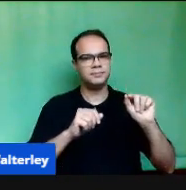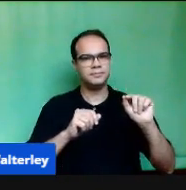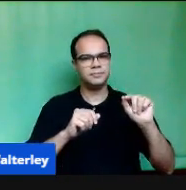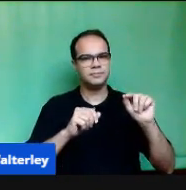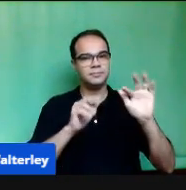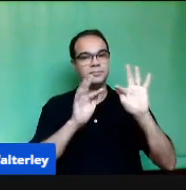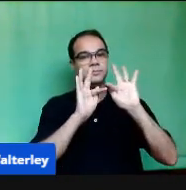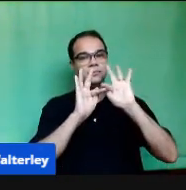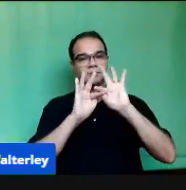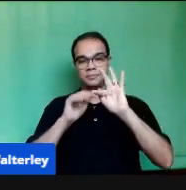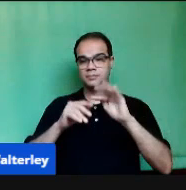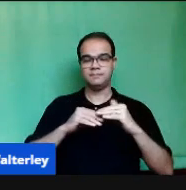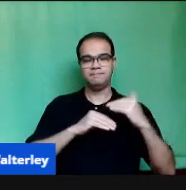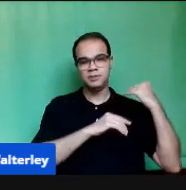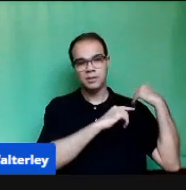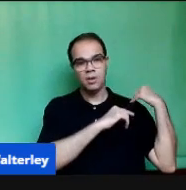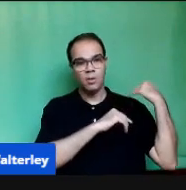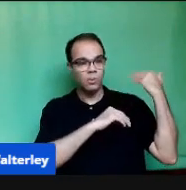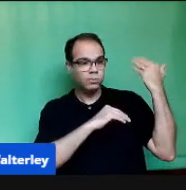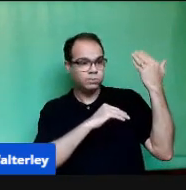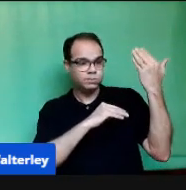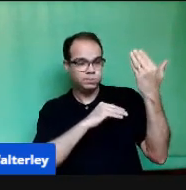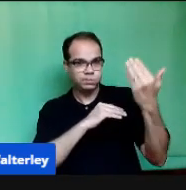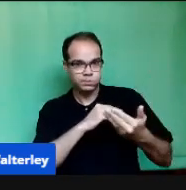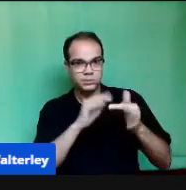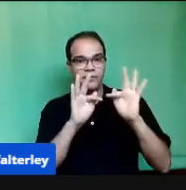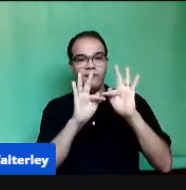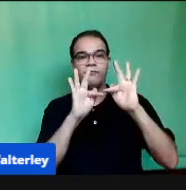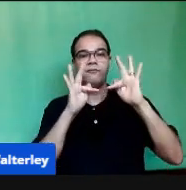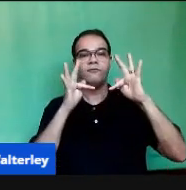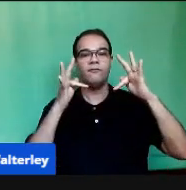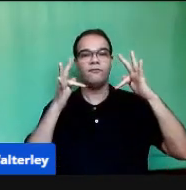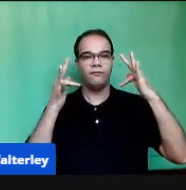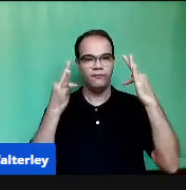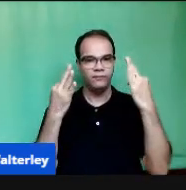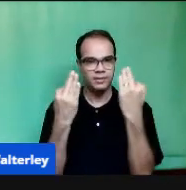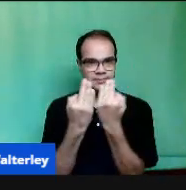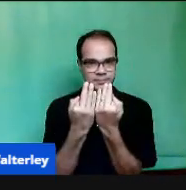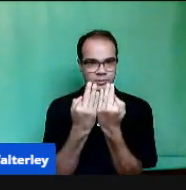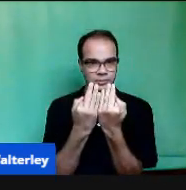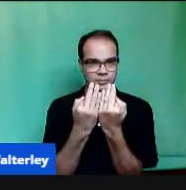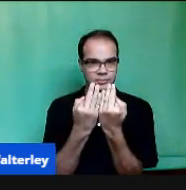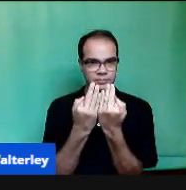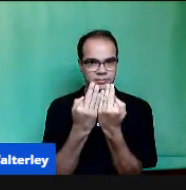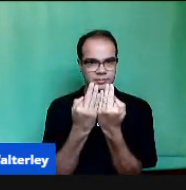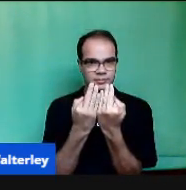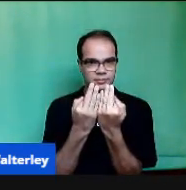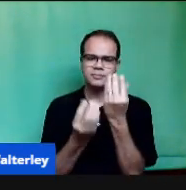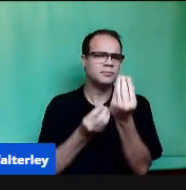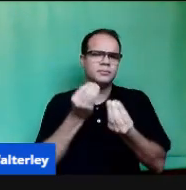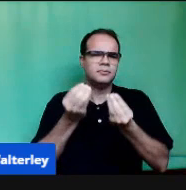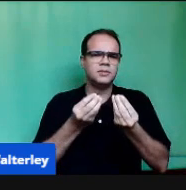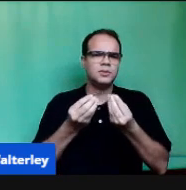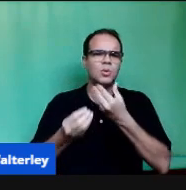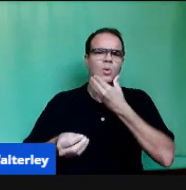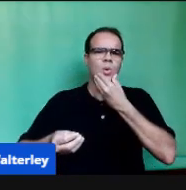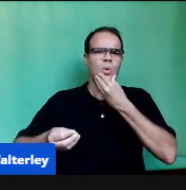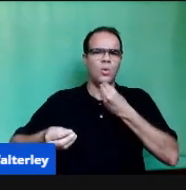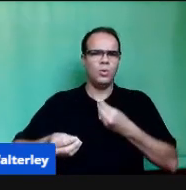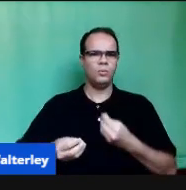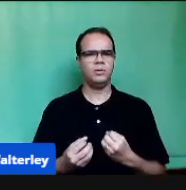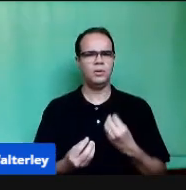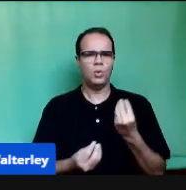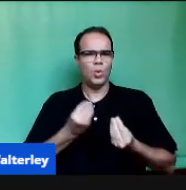nuclear pós-evolução industrial. Porque não é qualquer modelo de ser homem ou de ser mulher. O modelo de ser homem é ser